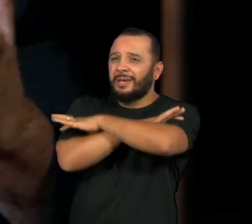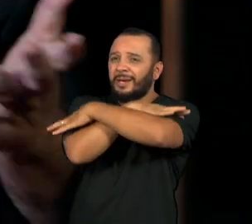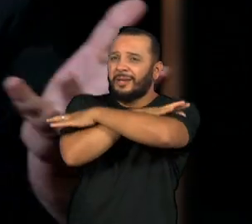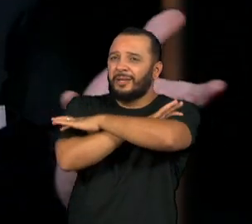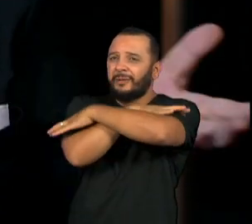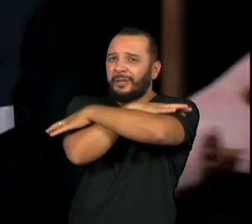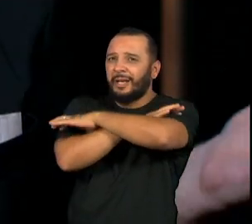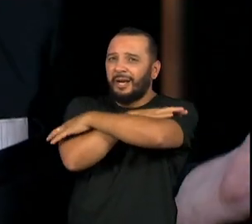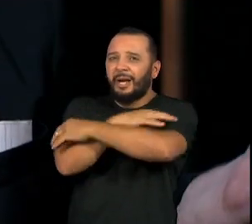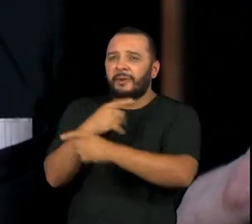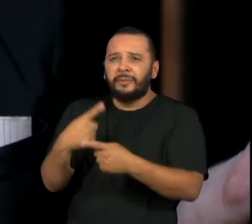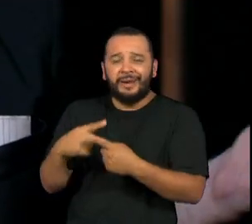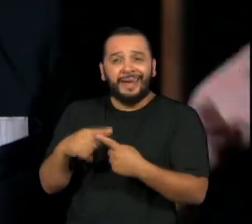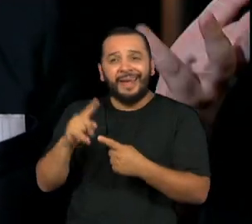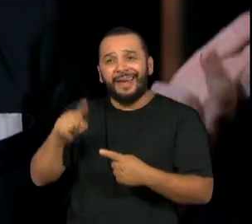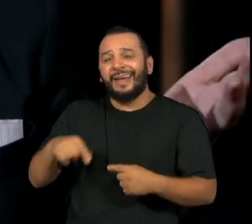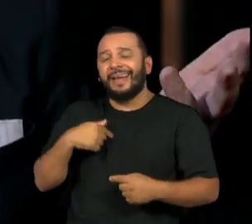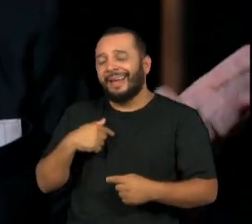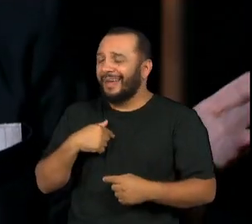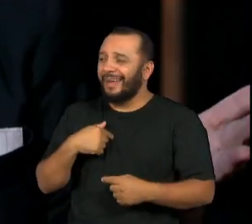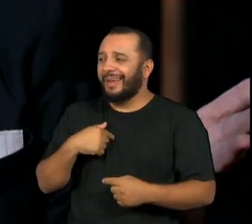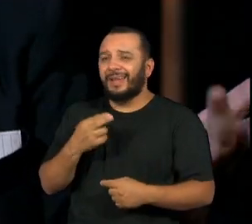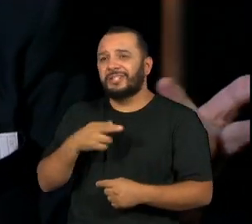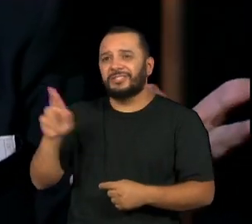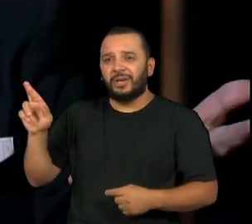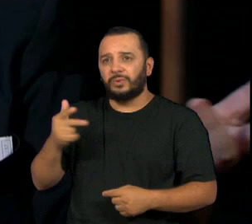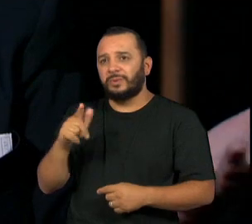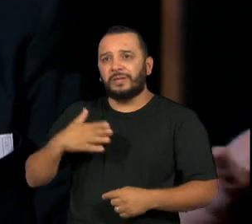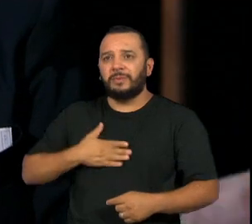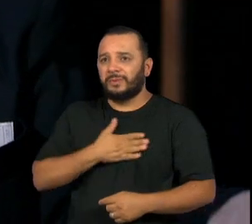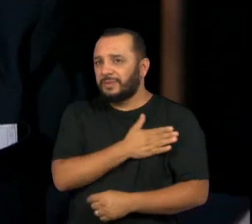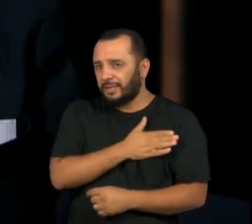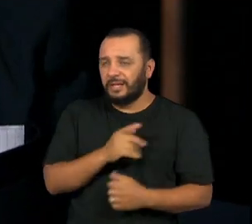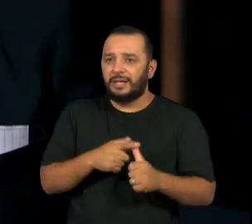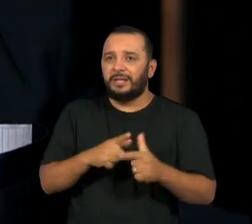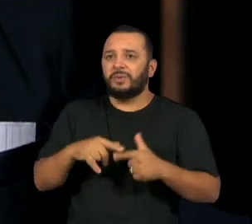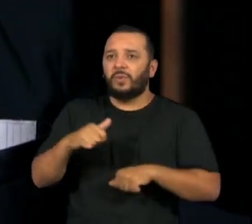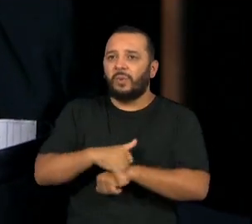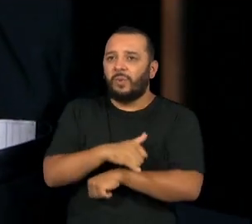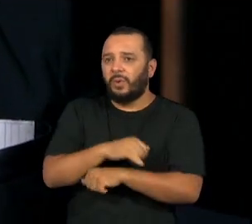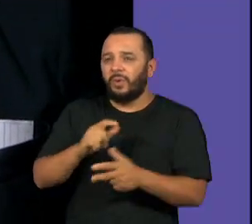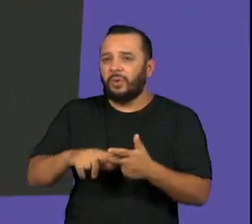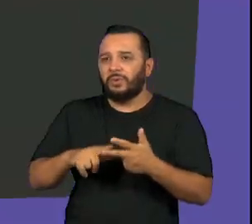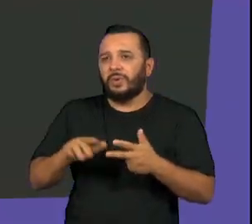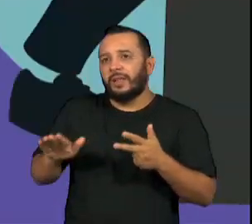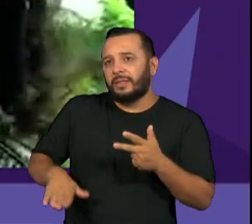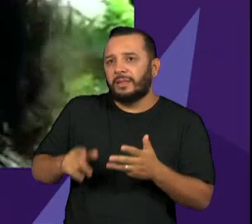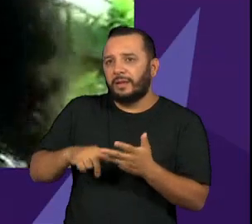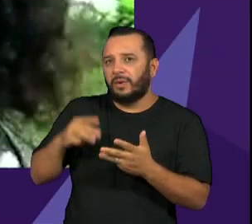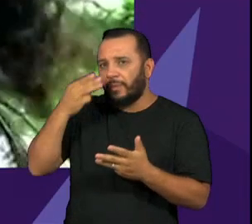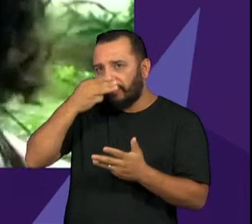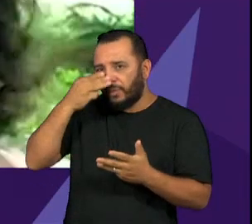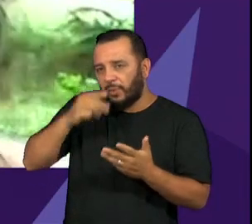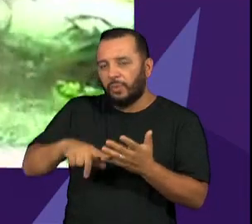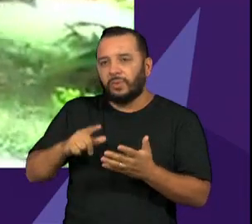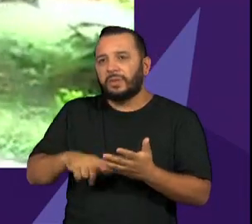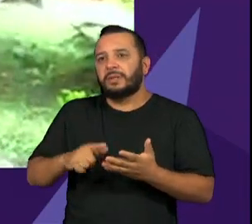que não tem preconceito contra gay, contra anão, contra puta, contra gordo, né?